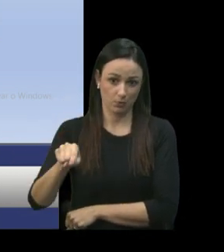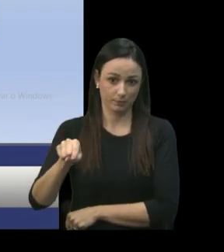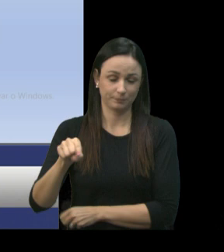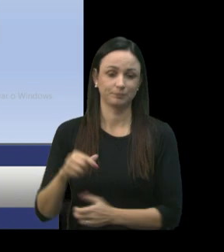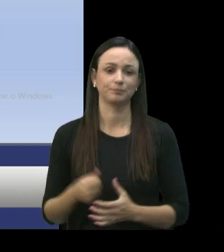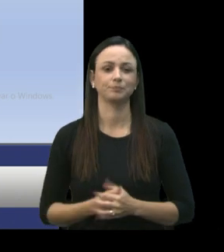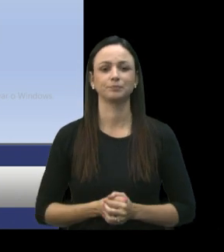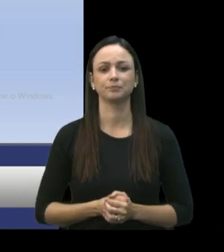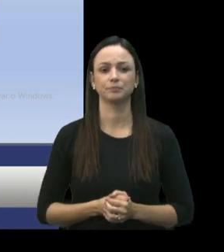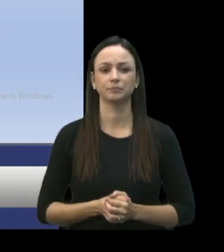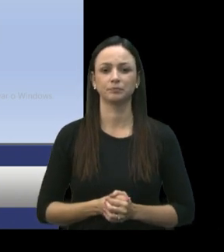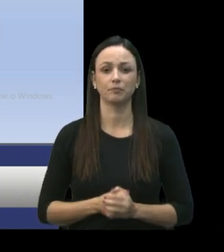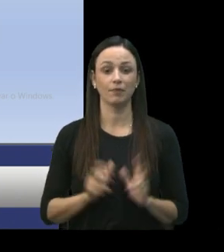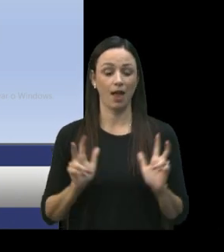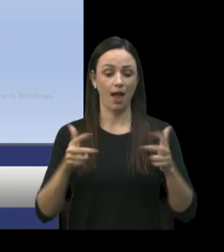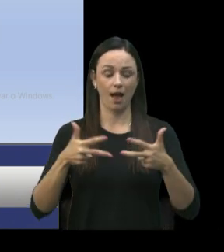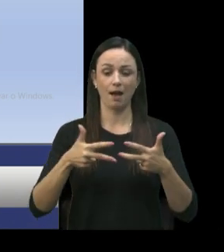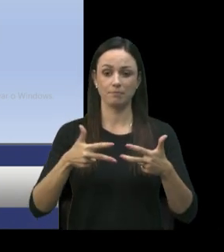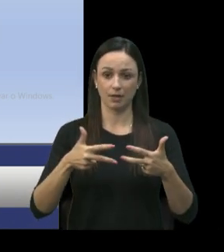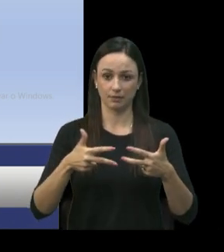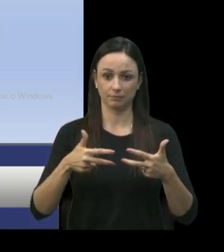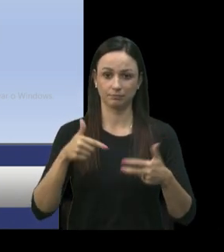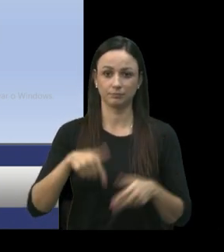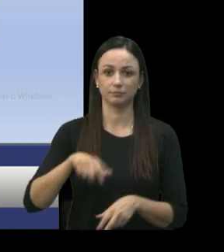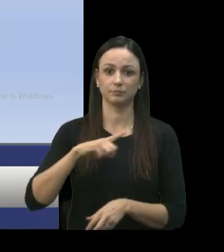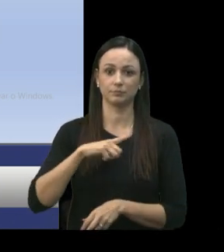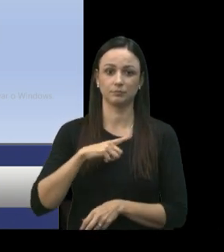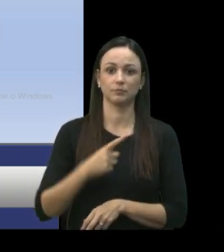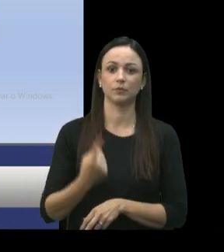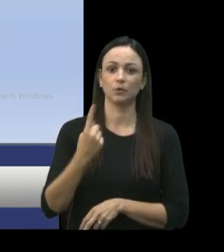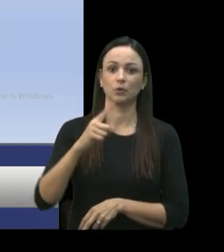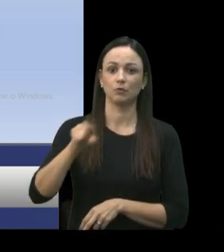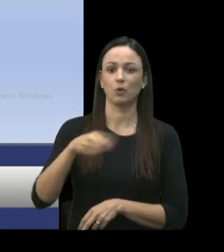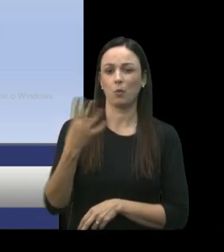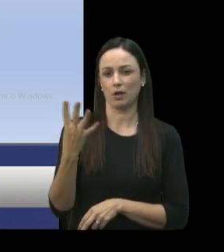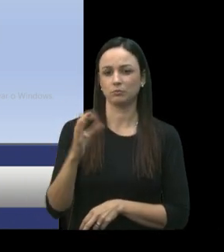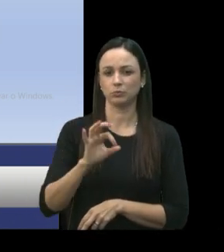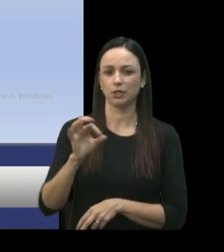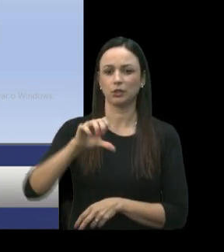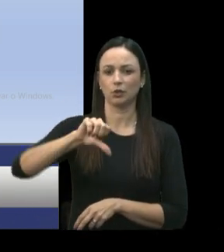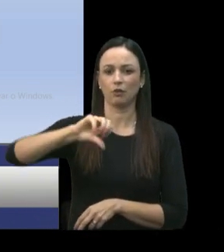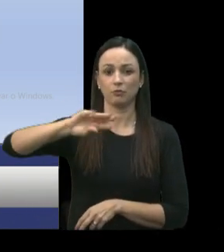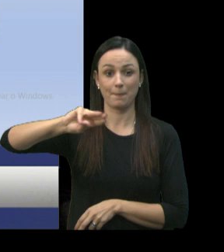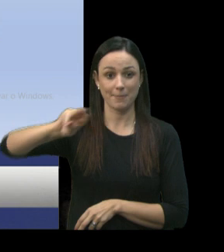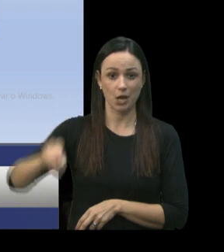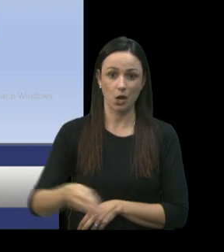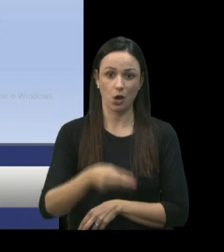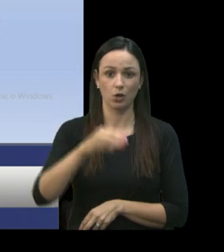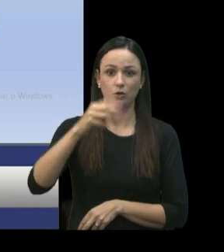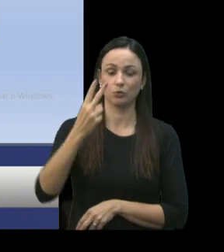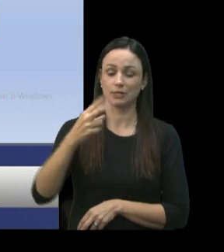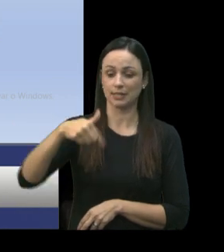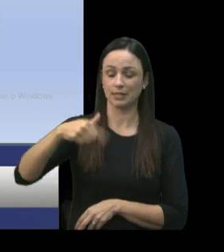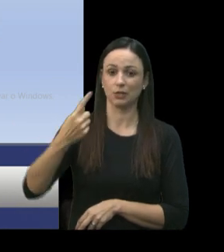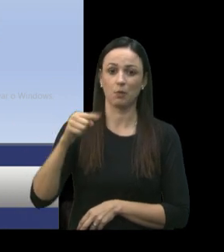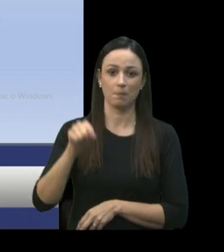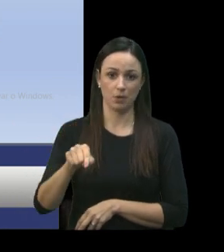659.998.000. Câmara Municipal, uma ordem de 1,4%, totalizando